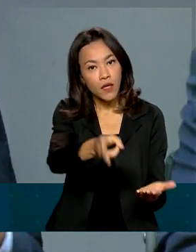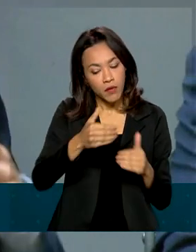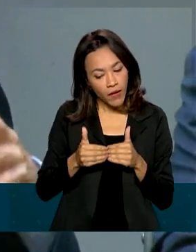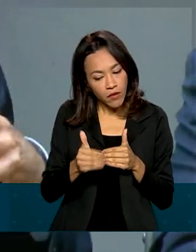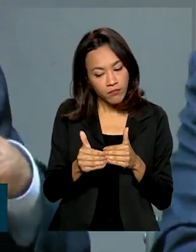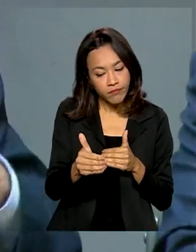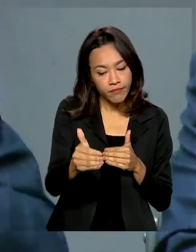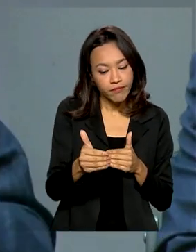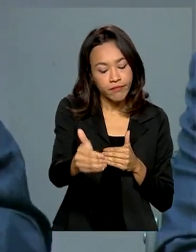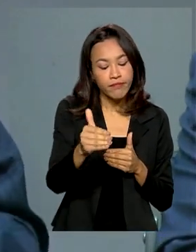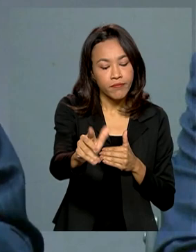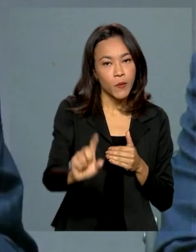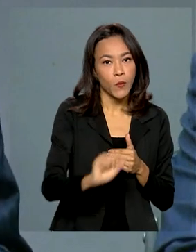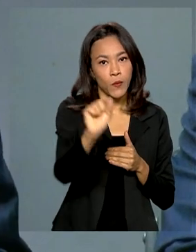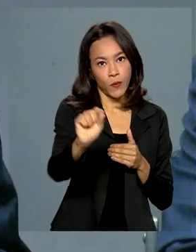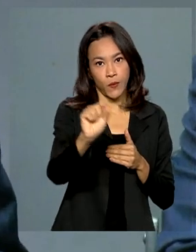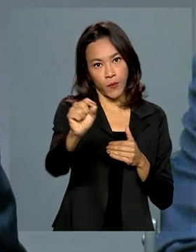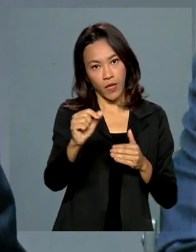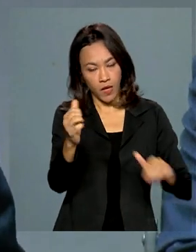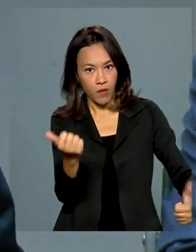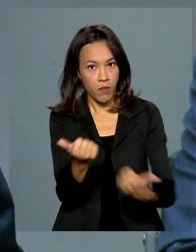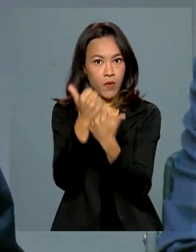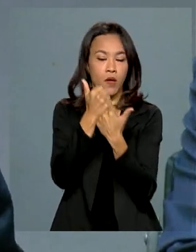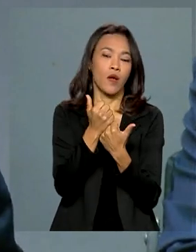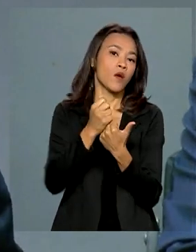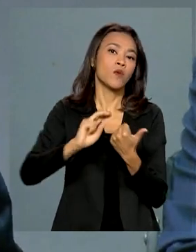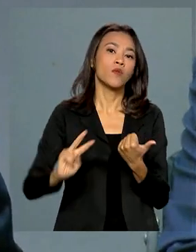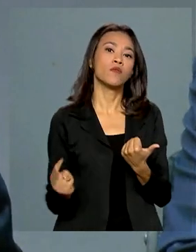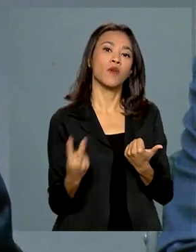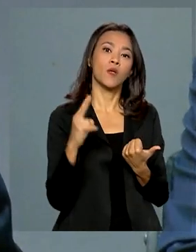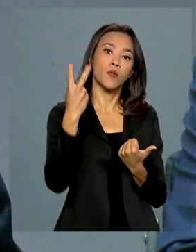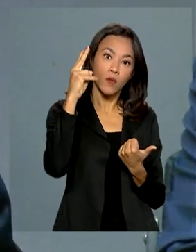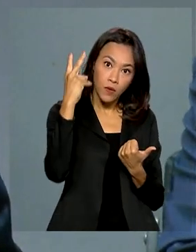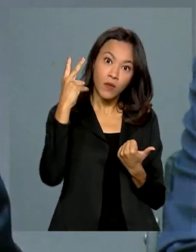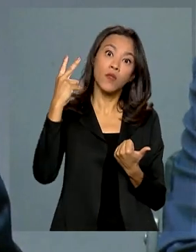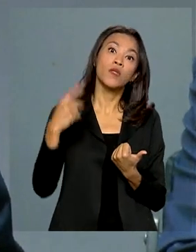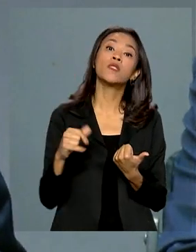sentido de reforçar os valores das instituições multilaterais.